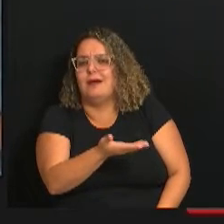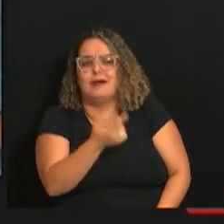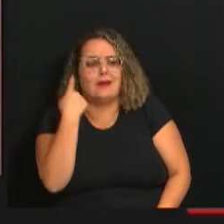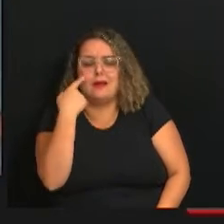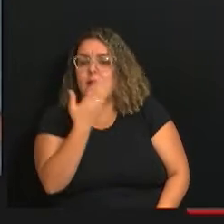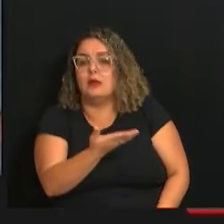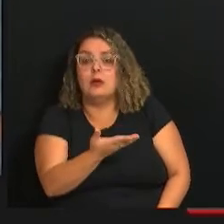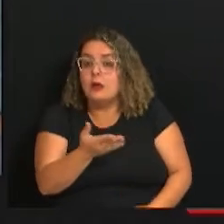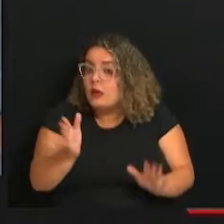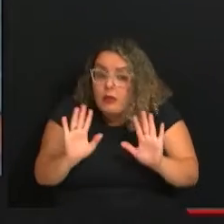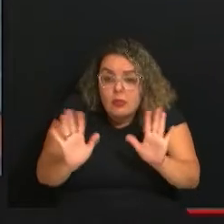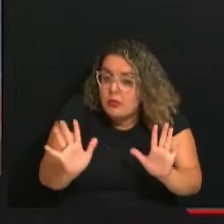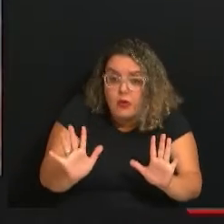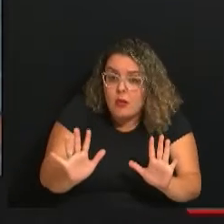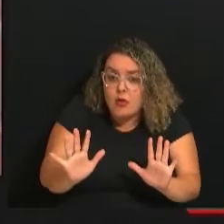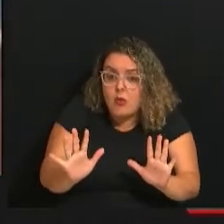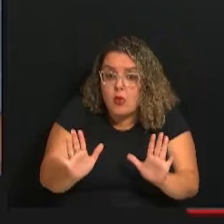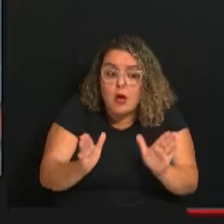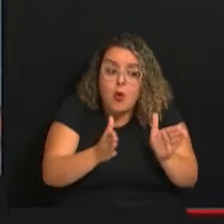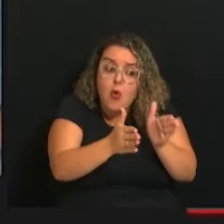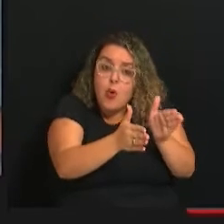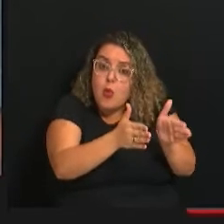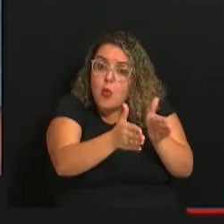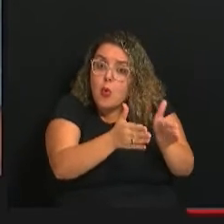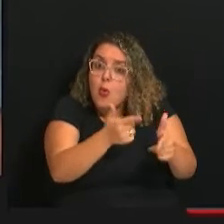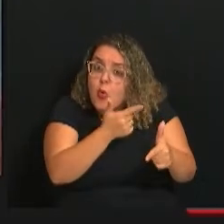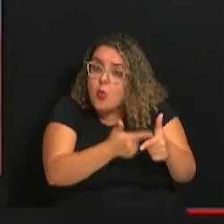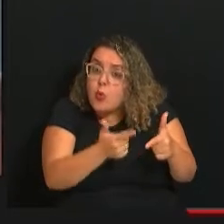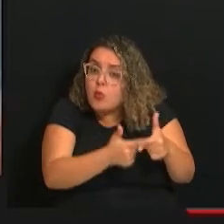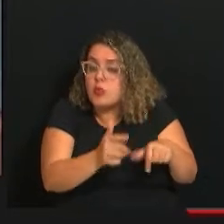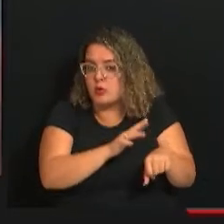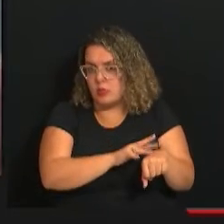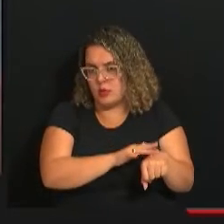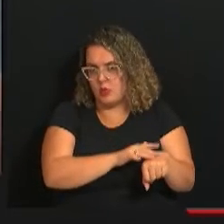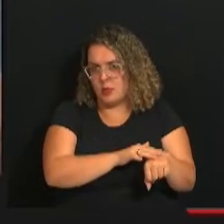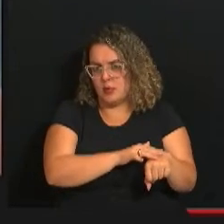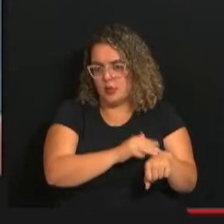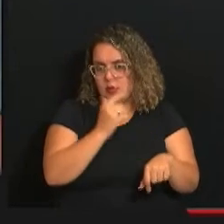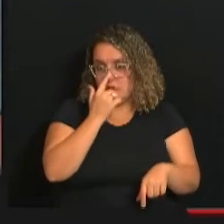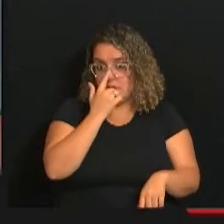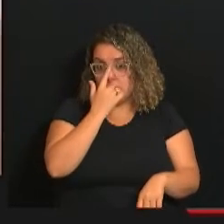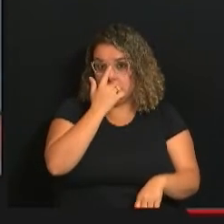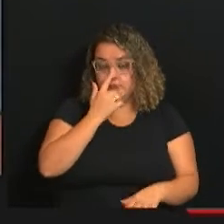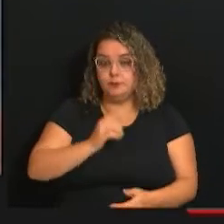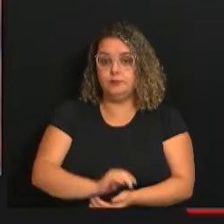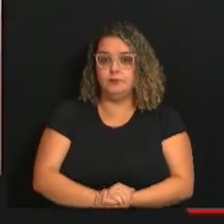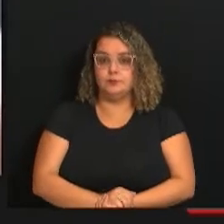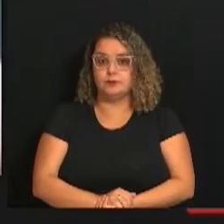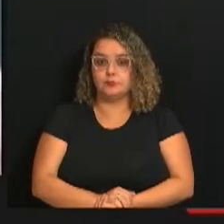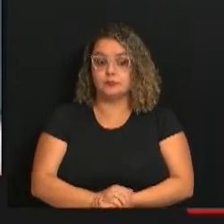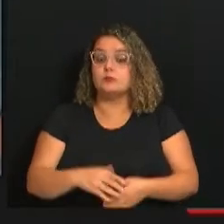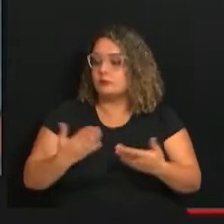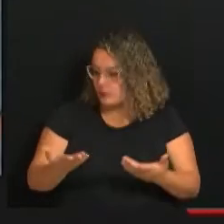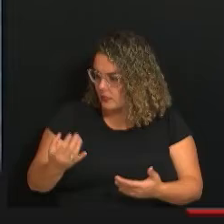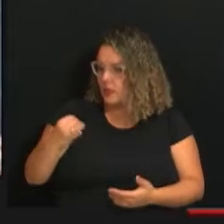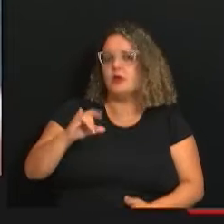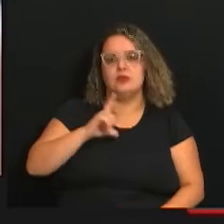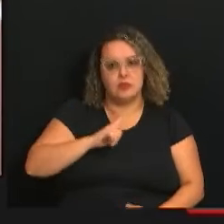a pessoa não quer ser taxada como louca, porque como ninguém sabe o que é cada doença, cada sintoma,